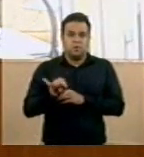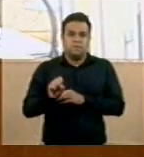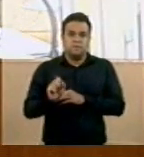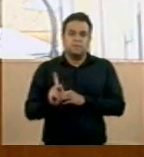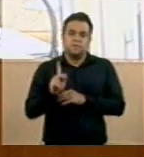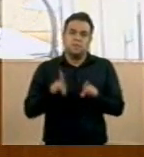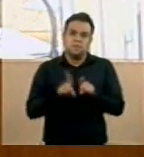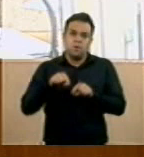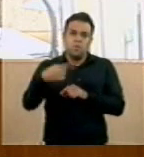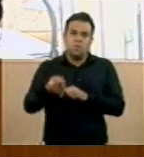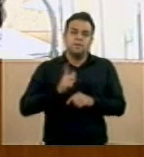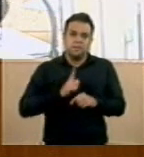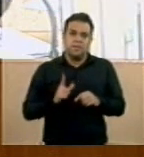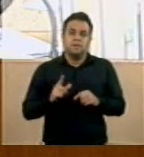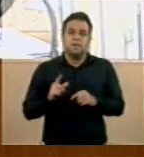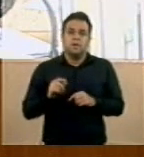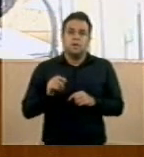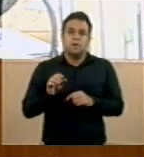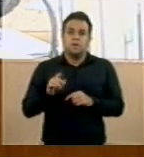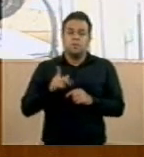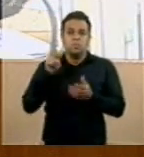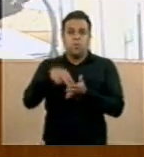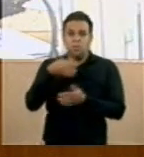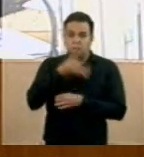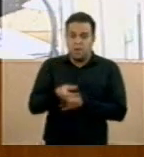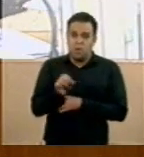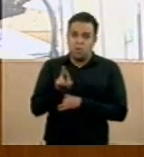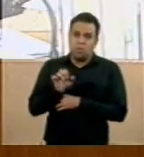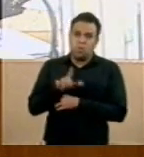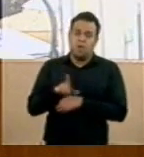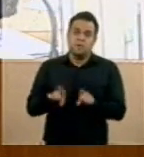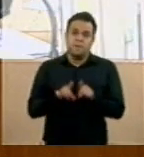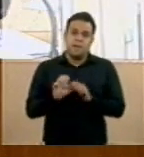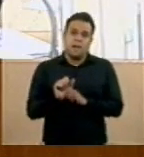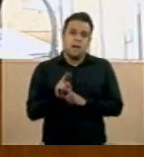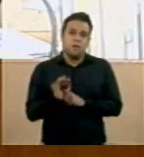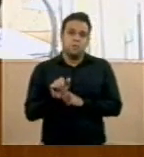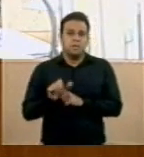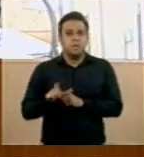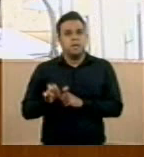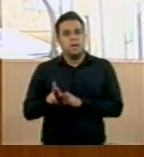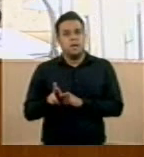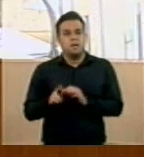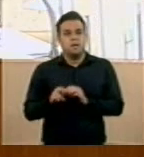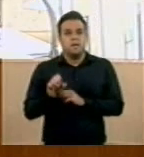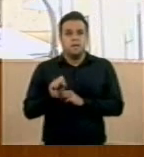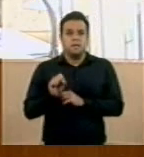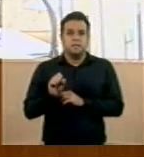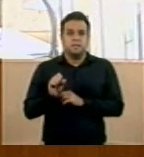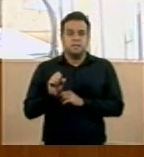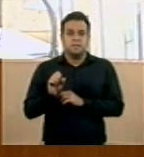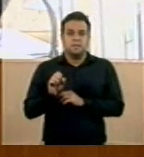com sustentação oral e que é a cautelar daquela questão do Tribunal de Contas do